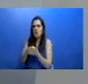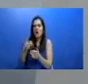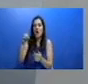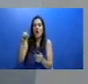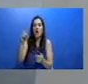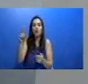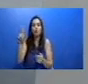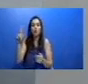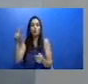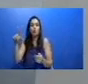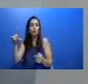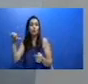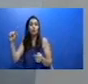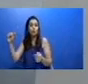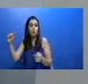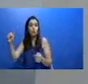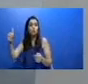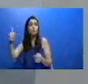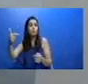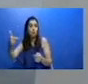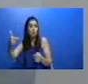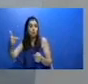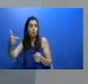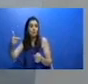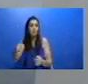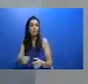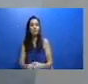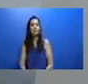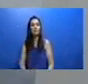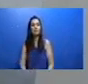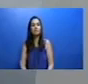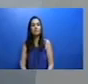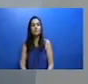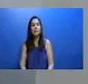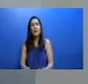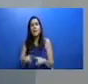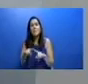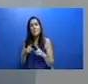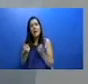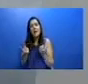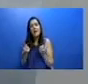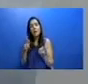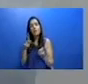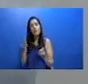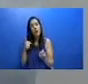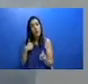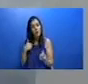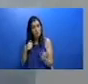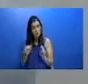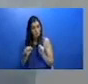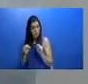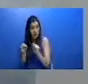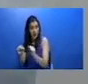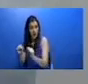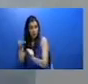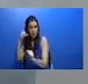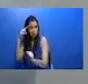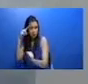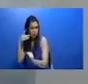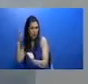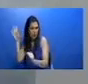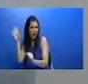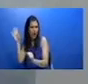bananas. Em dúzia, ela também ficaria aqui. Mas, professora, quando eu fui ao mercado, outro dia com a minha